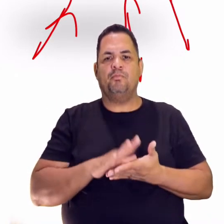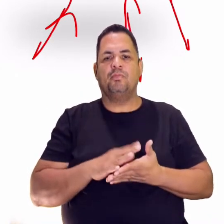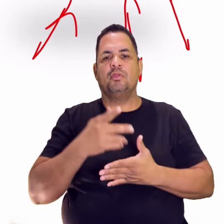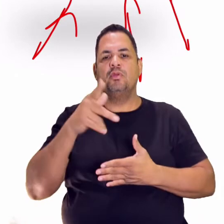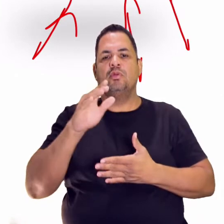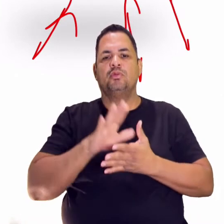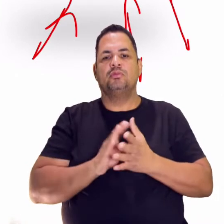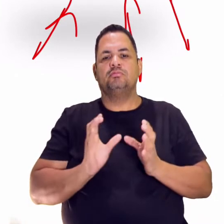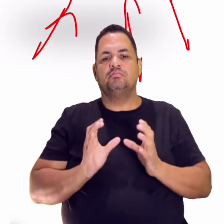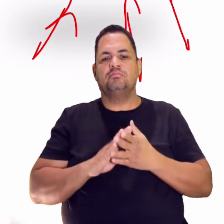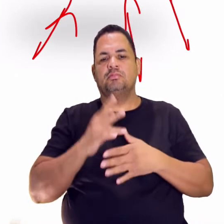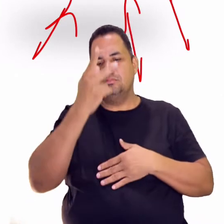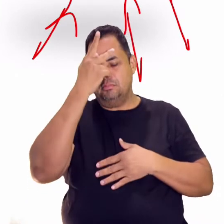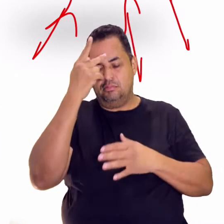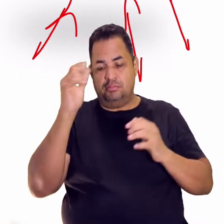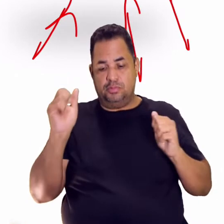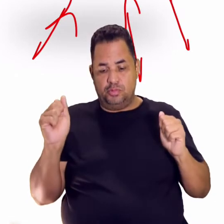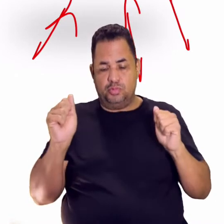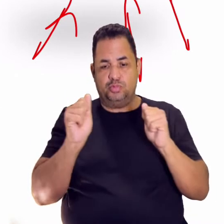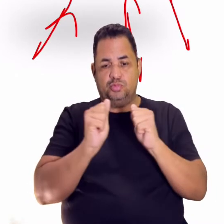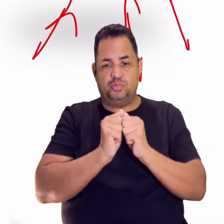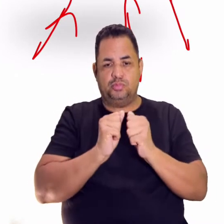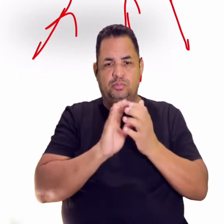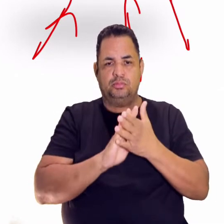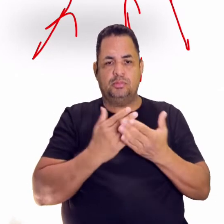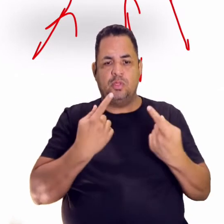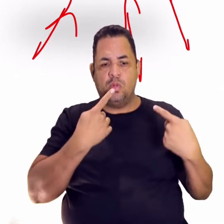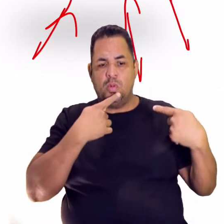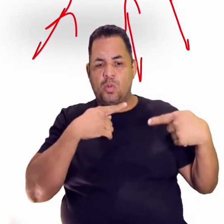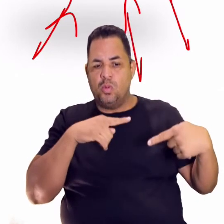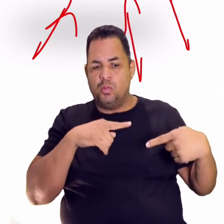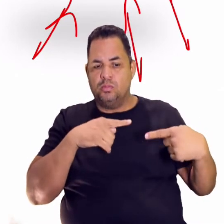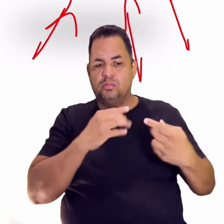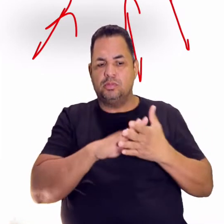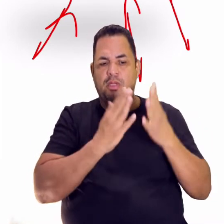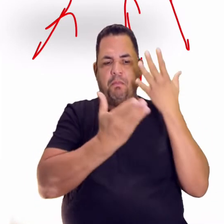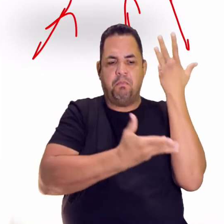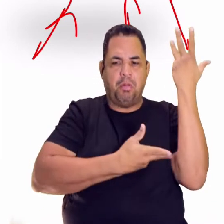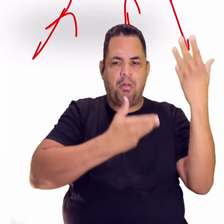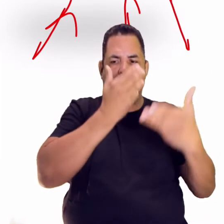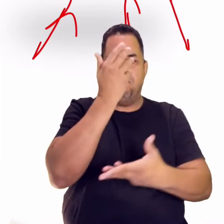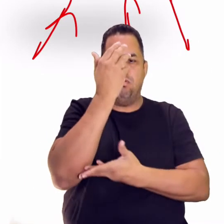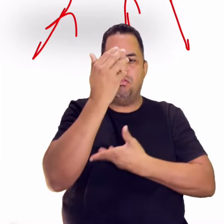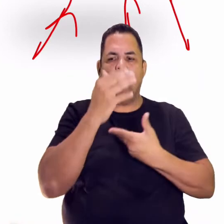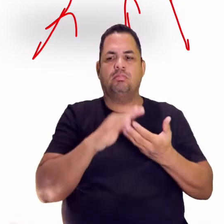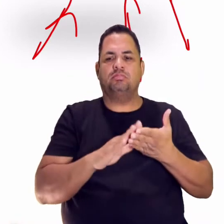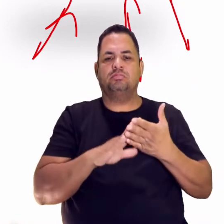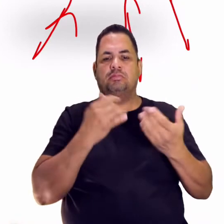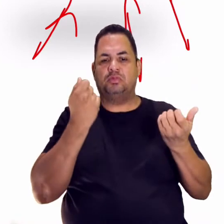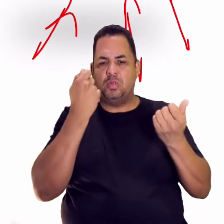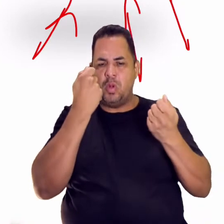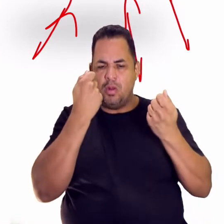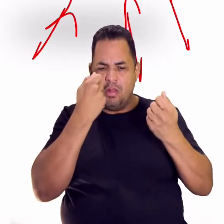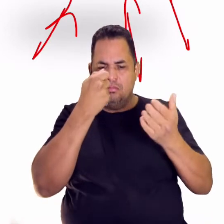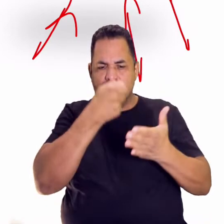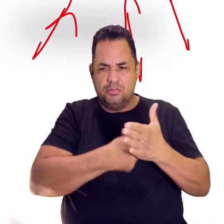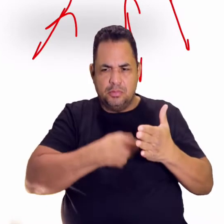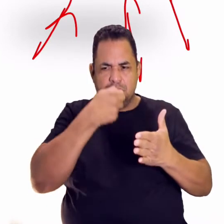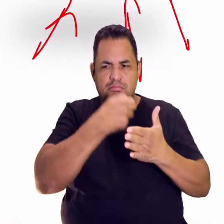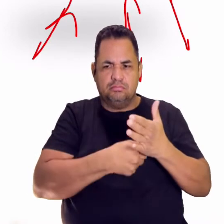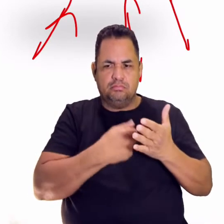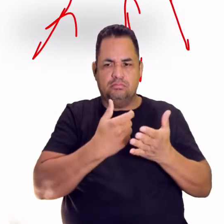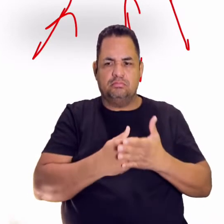se juntem ao ativismo ecologista, né? Se juntem à defesa da nossa